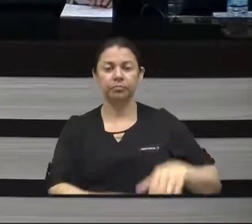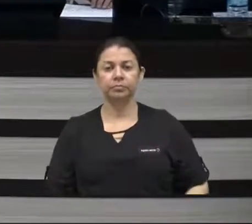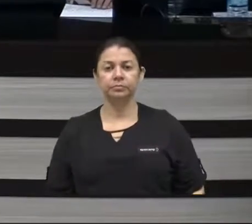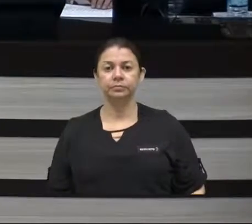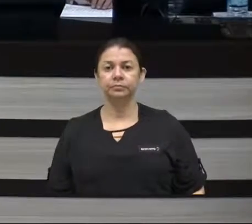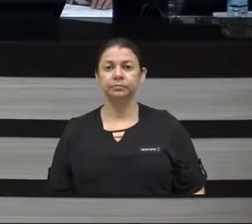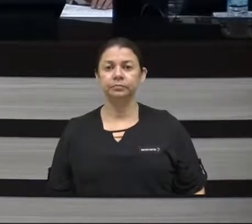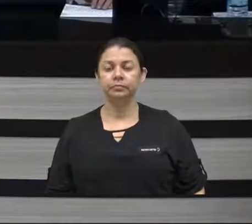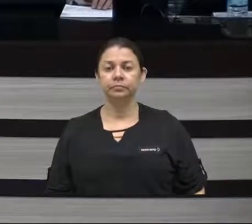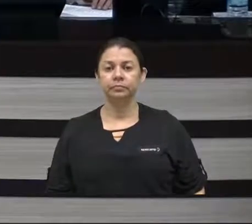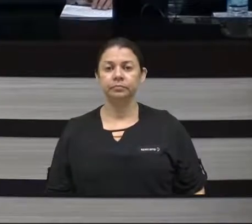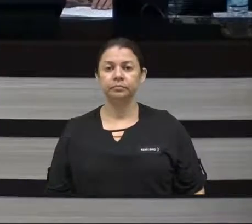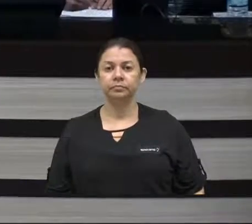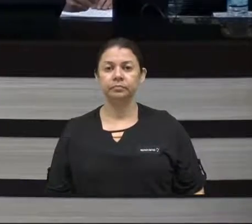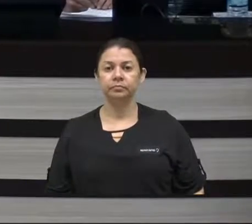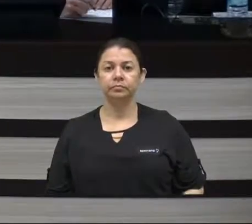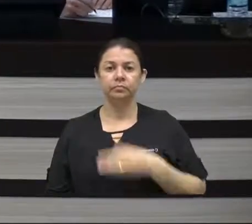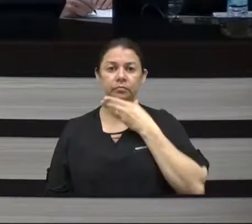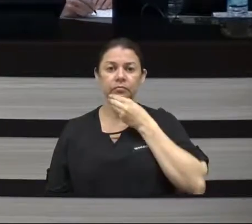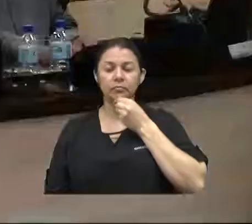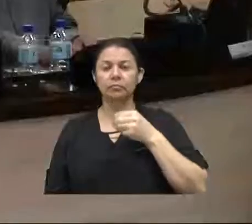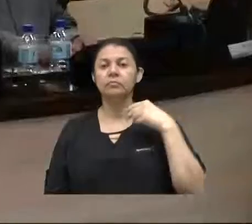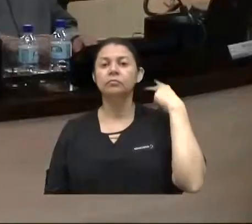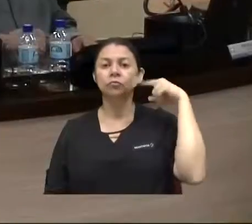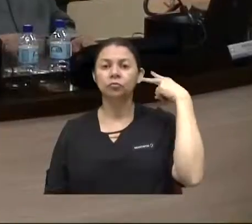Como vota o vereador Estevão Nogueira?